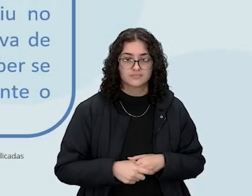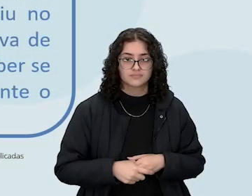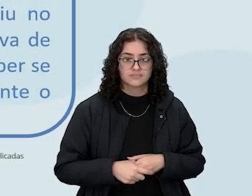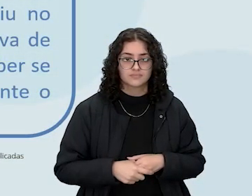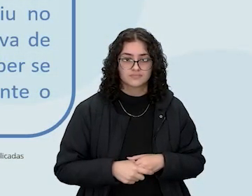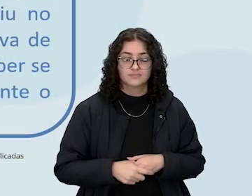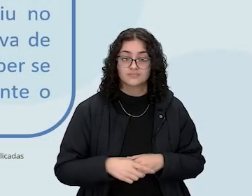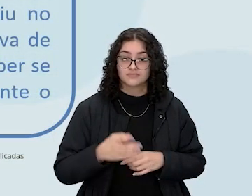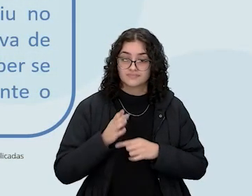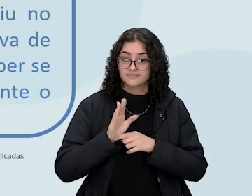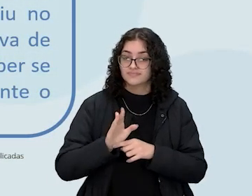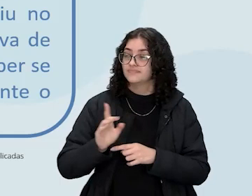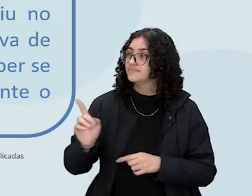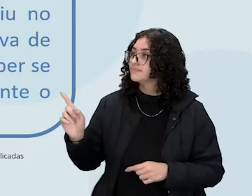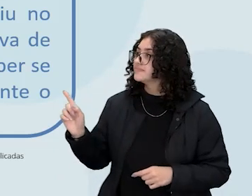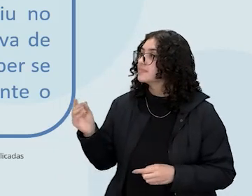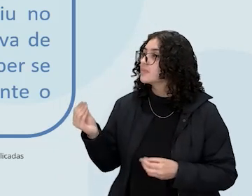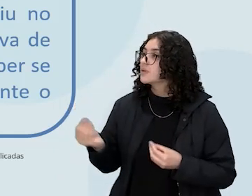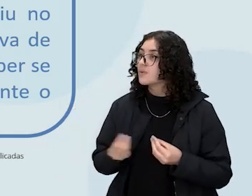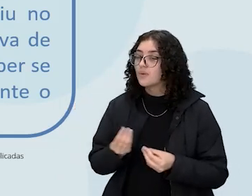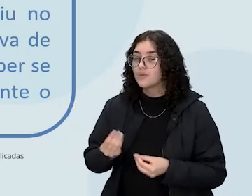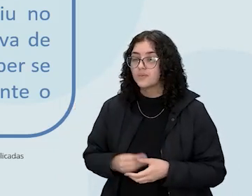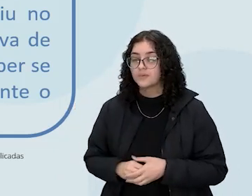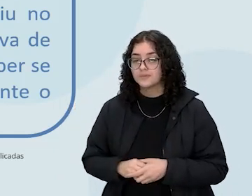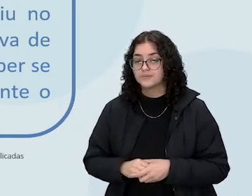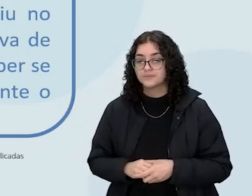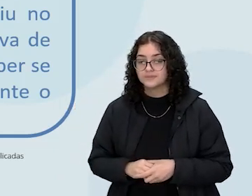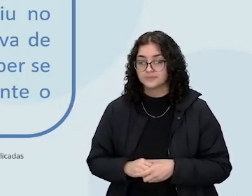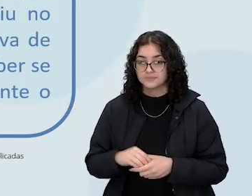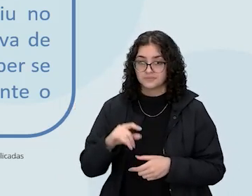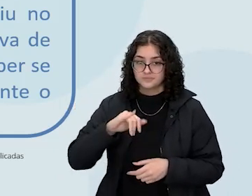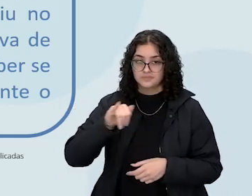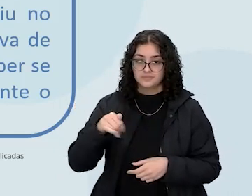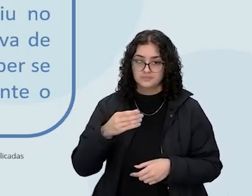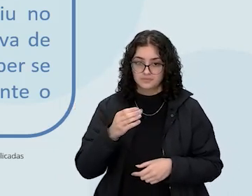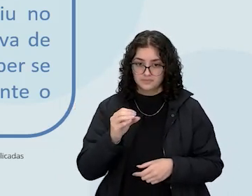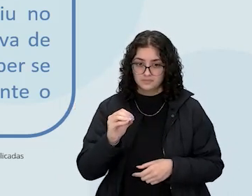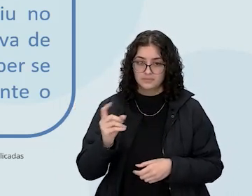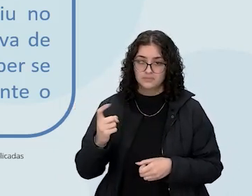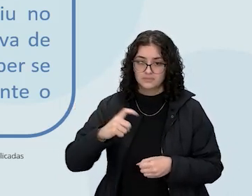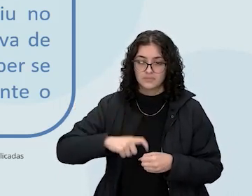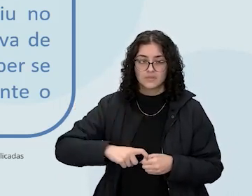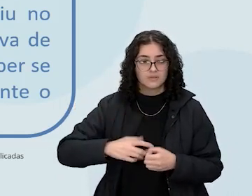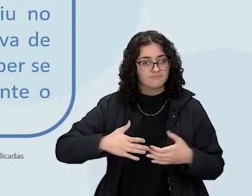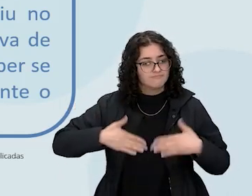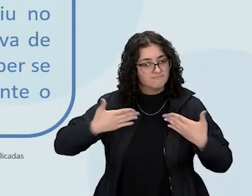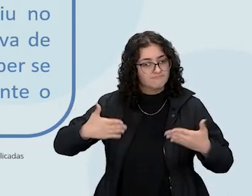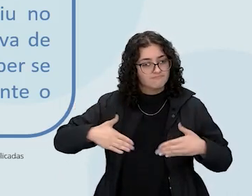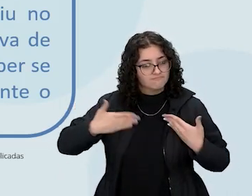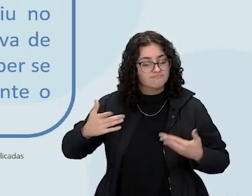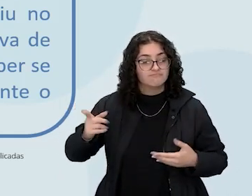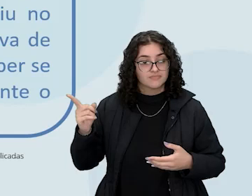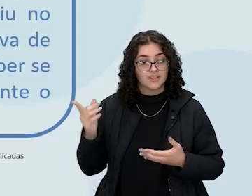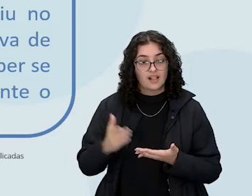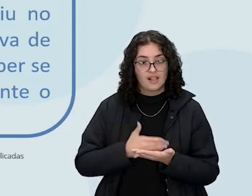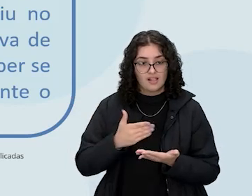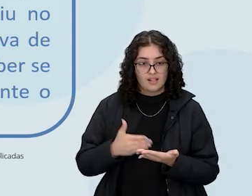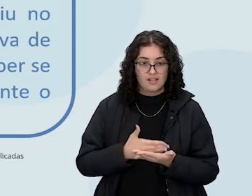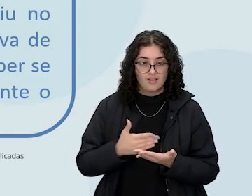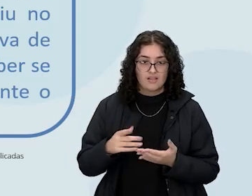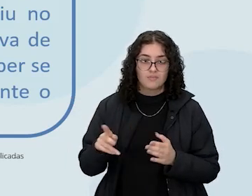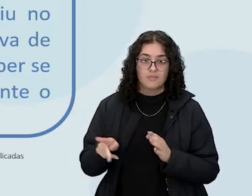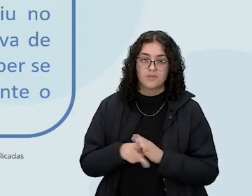nossa ajuda, né? Como que a gente pode ajudar? Seu João voltou muito animado para casa com o livro de